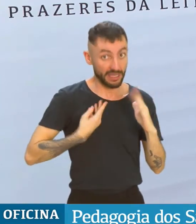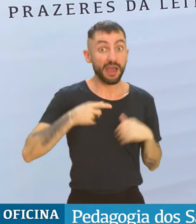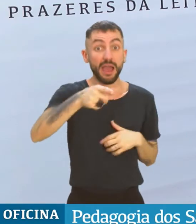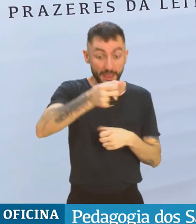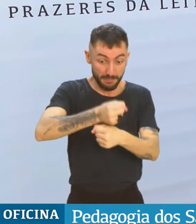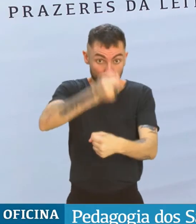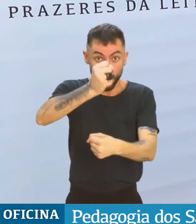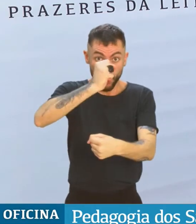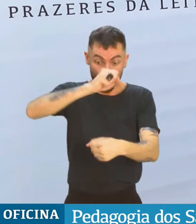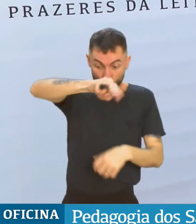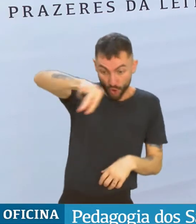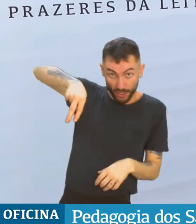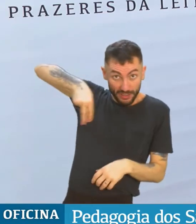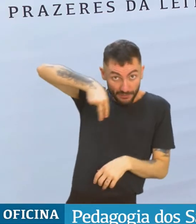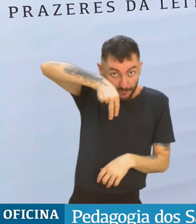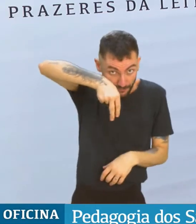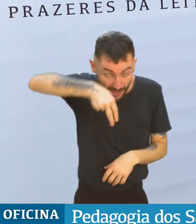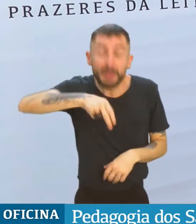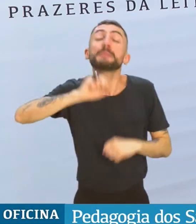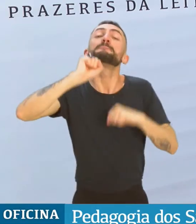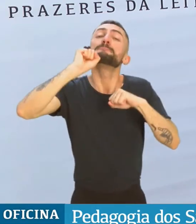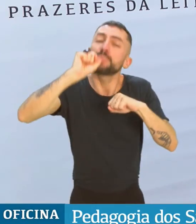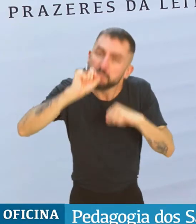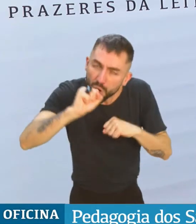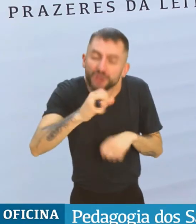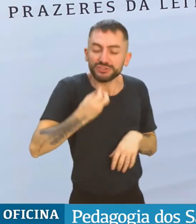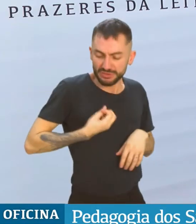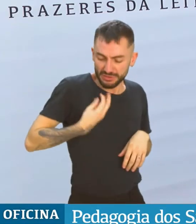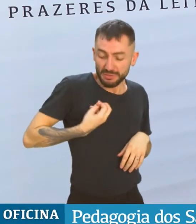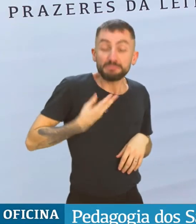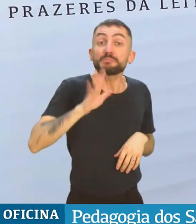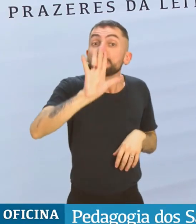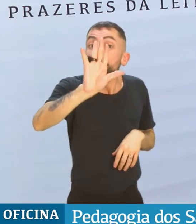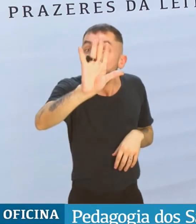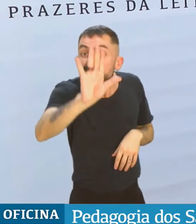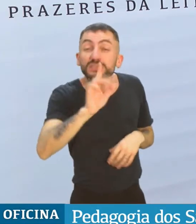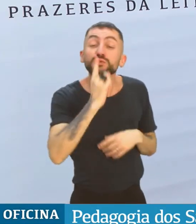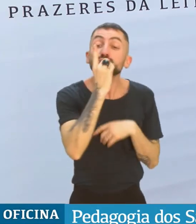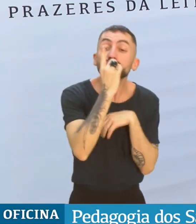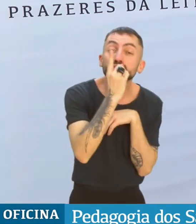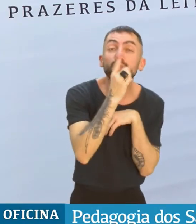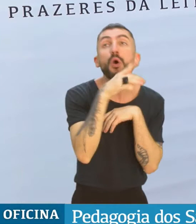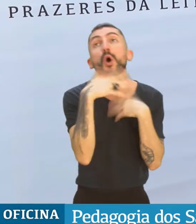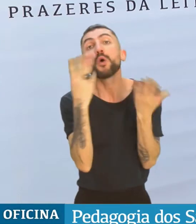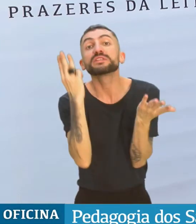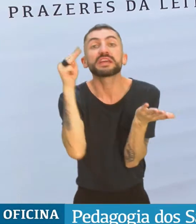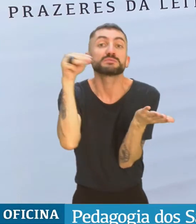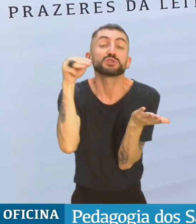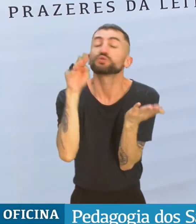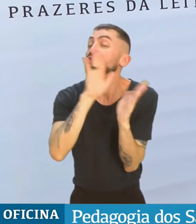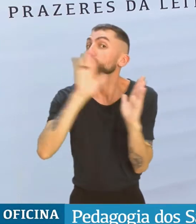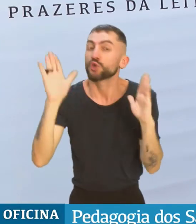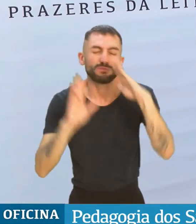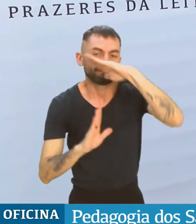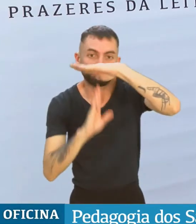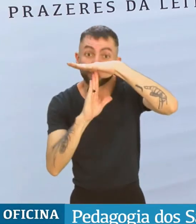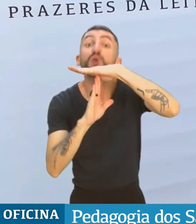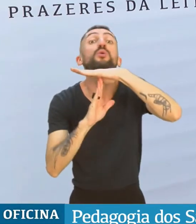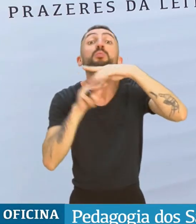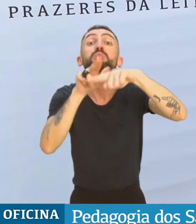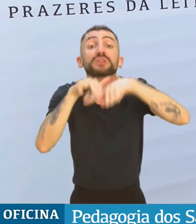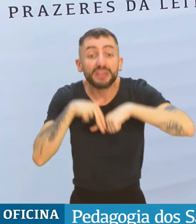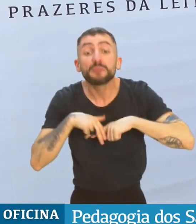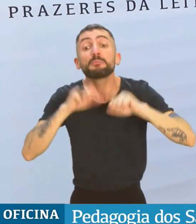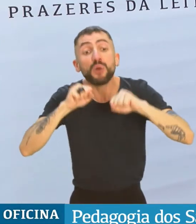aqui e faça uma apresentação entre 1 a 3 minutos, para você democratizar